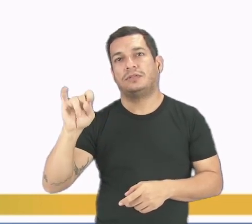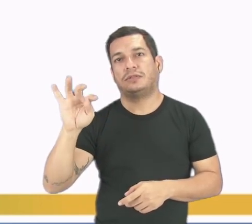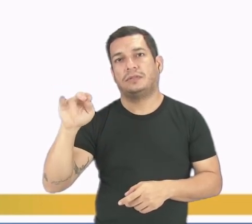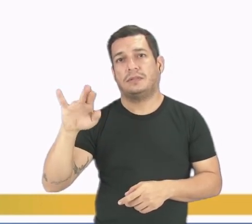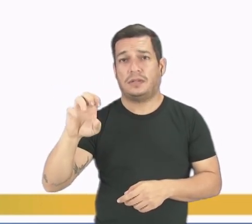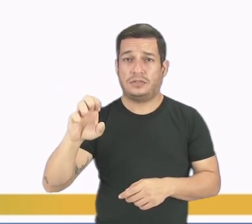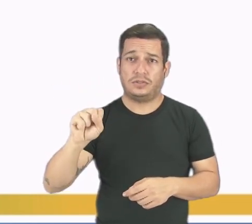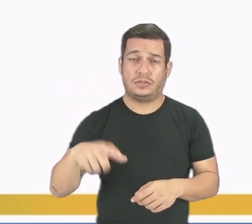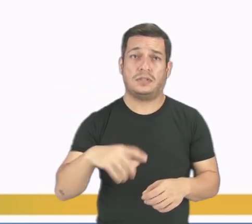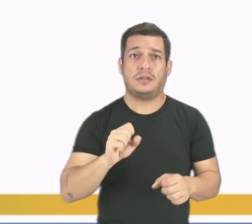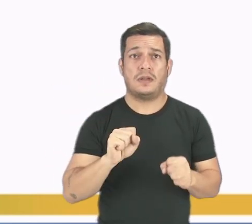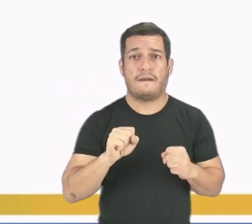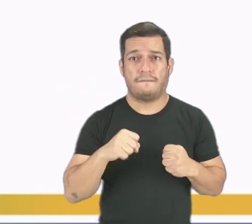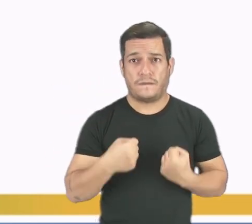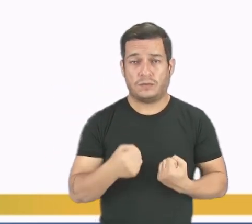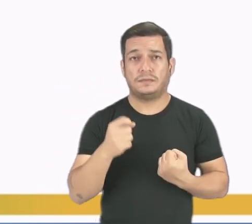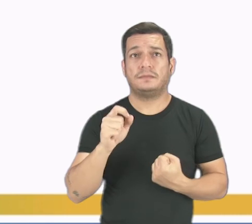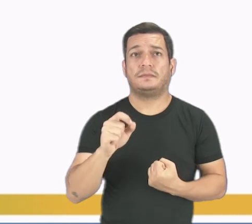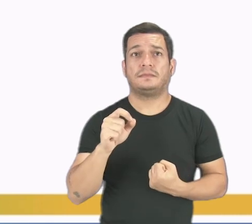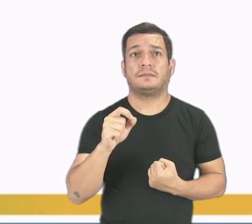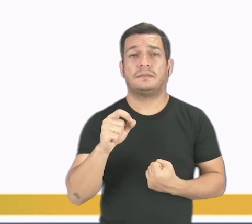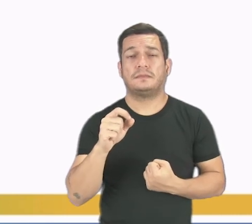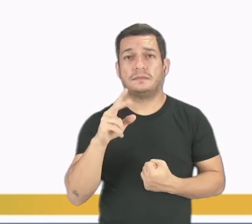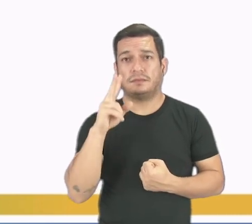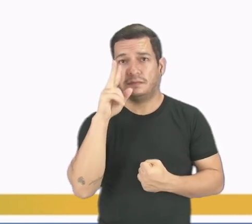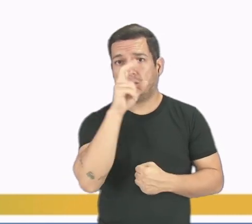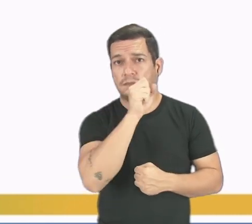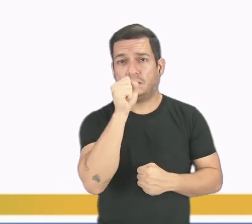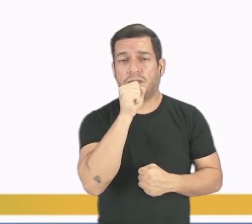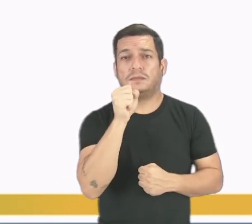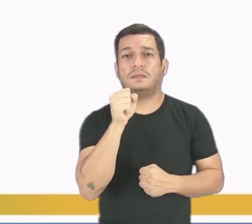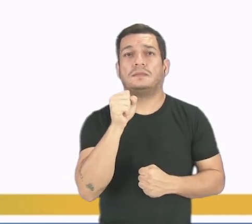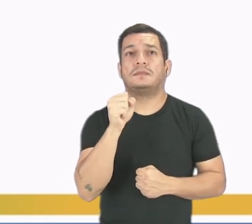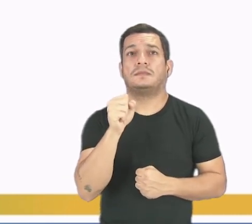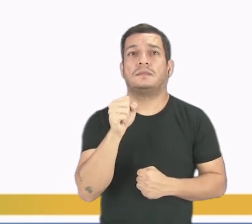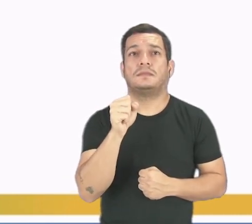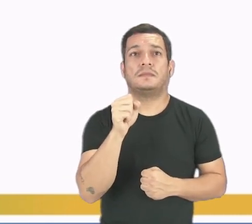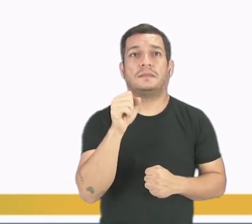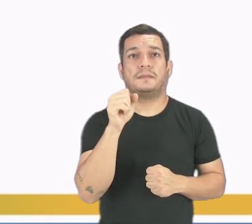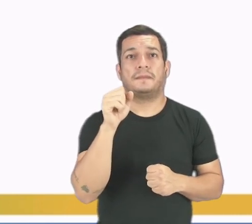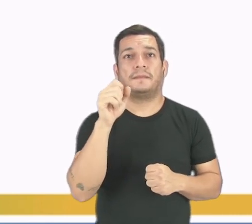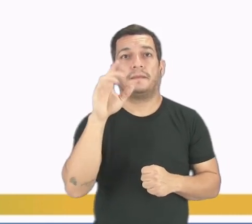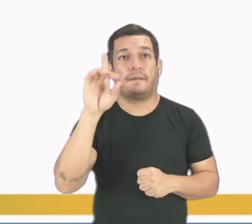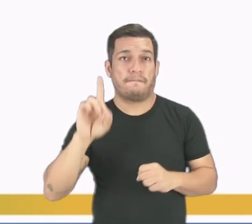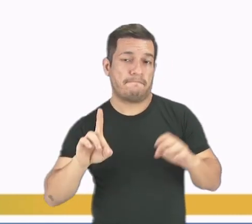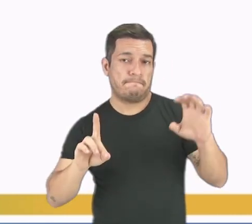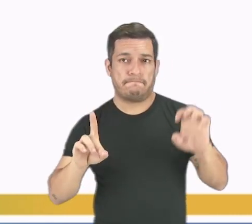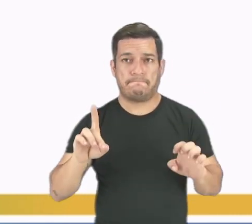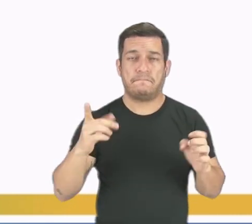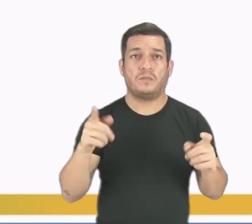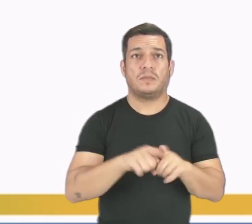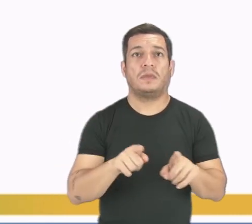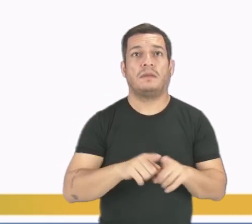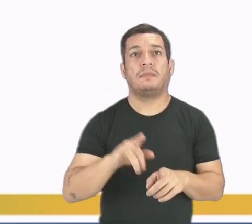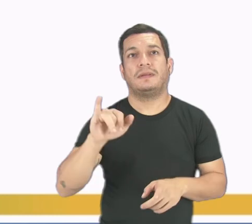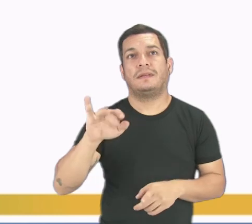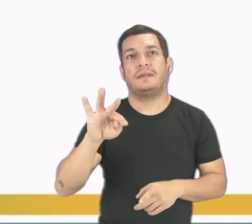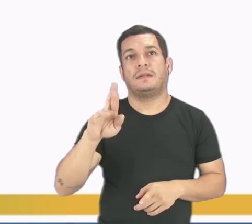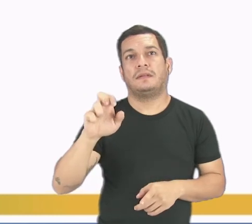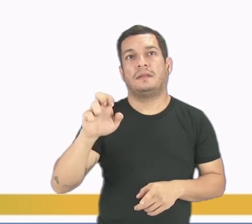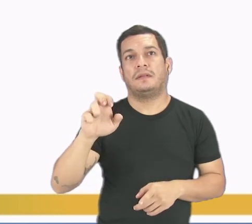onde consideramos concentrada a massa de um corpo extenso. Quem nunca brincou de equilibrar e girar o caderno na ponta do dedo, no meio